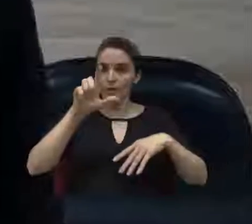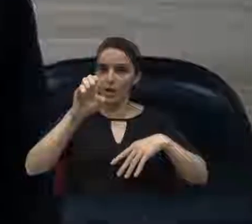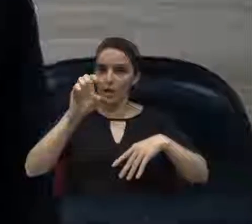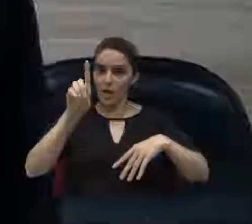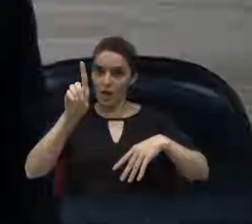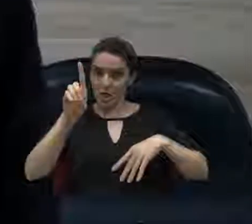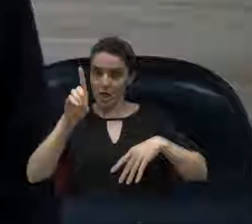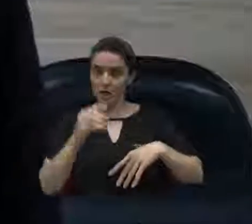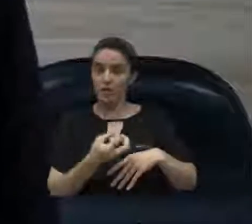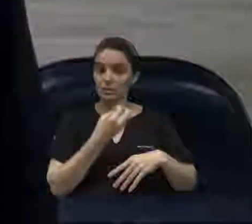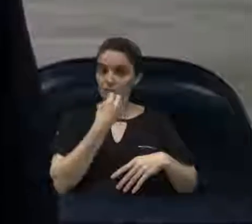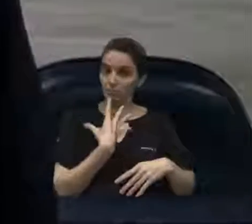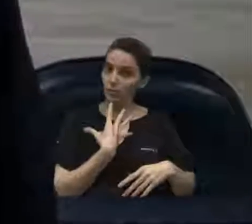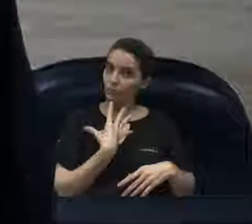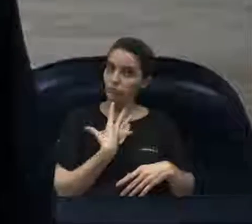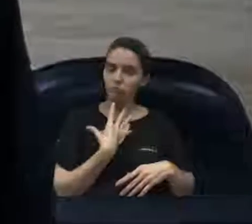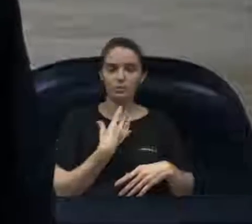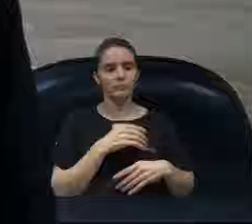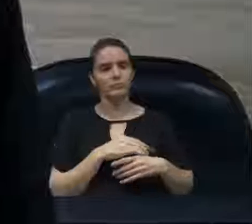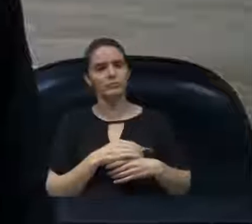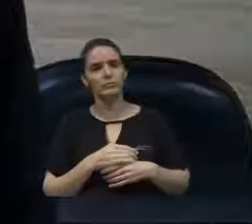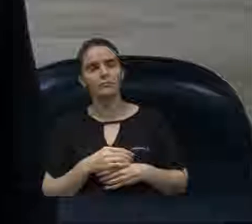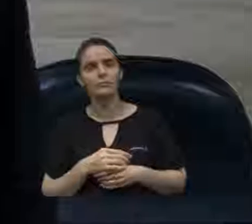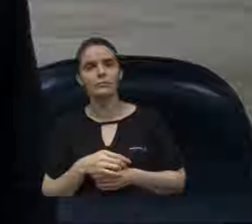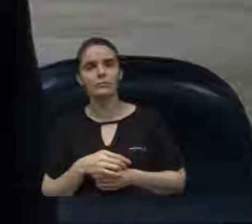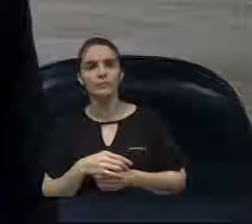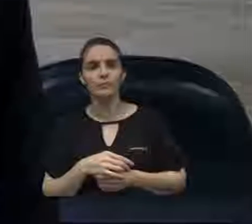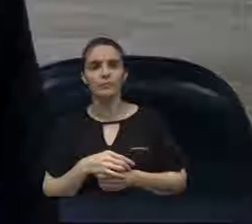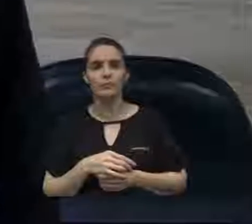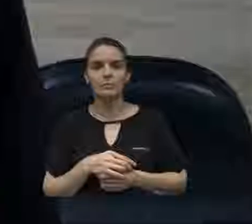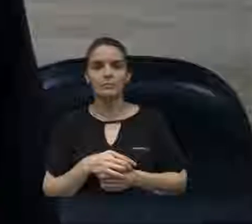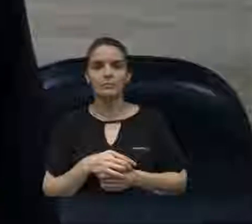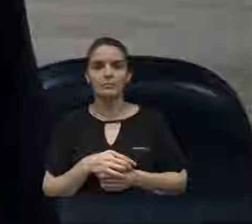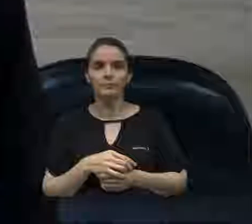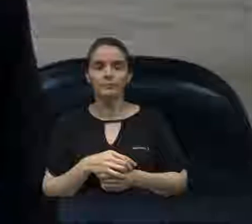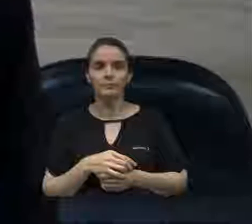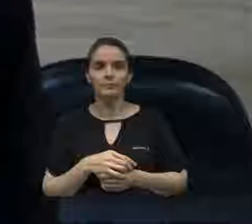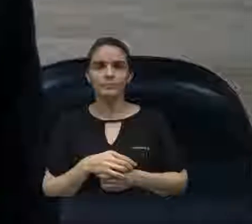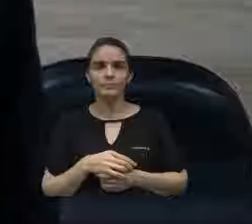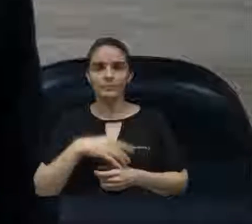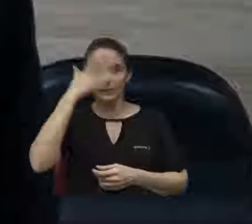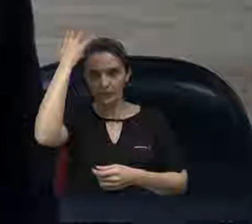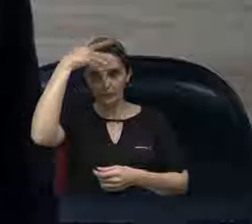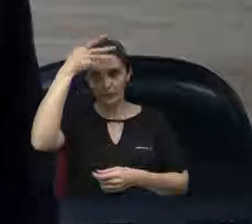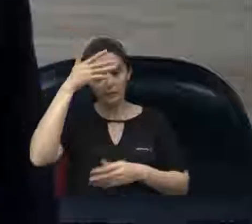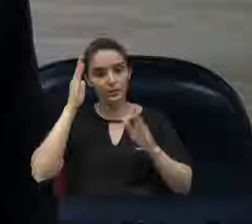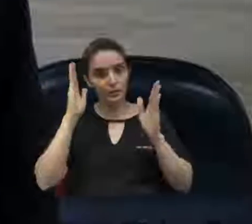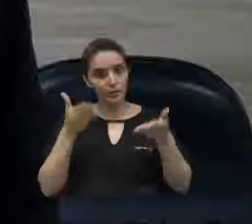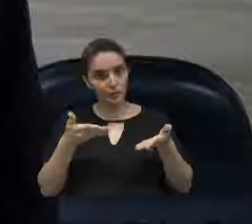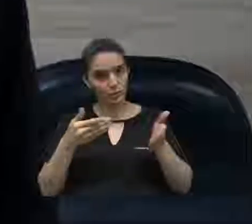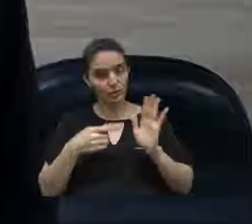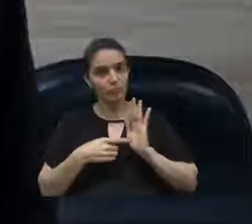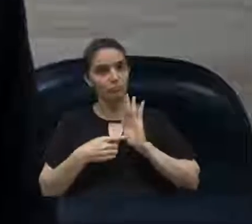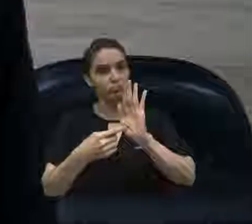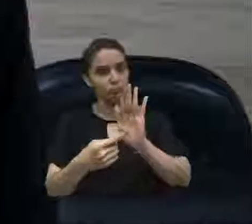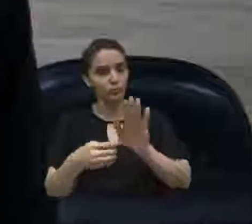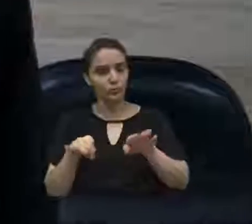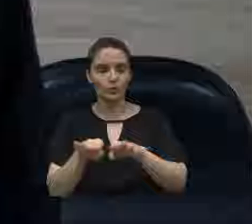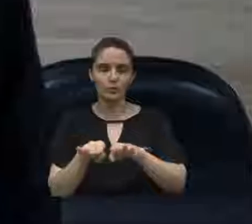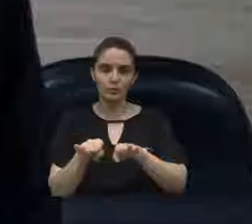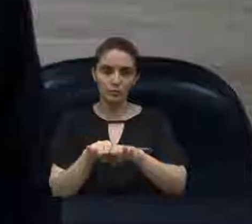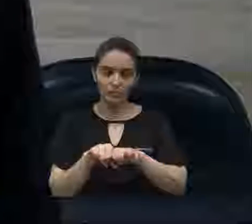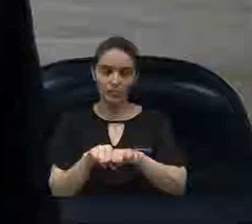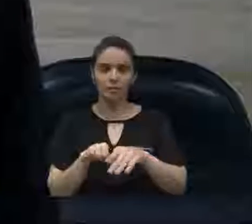um ganho ali para toda a população. Já apresentei também a intenção de que fosse